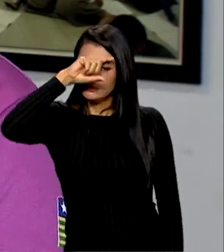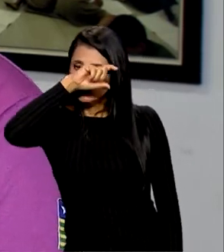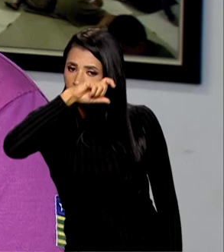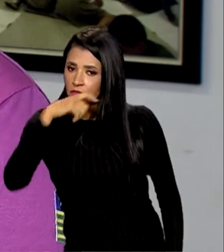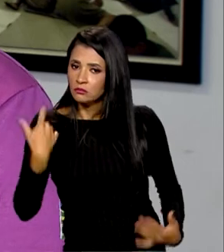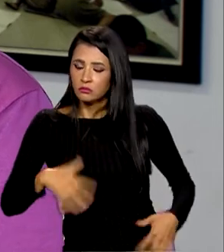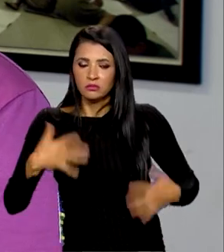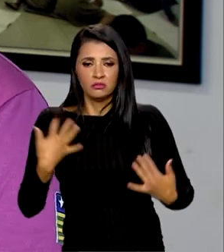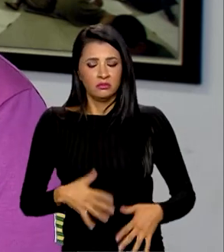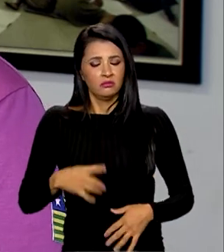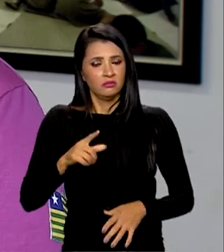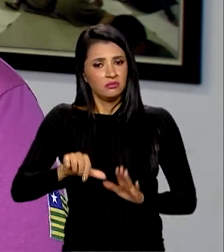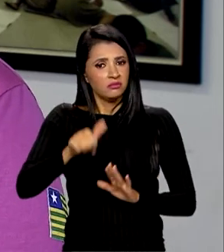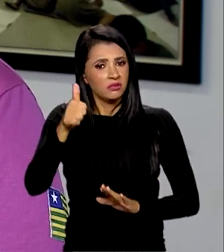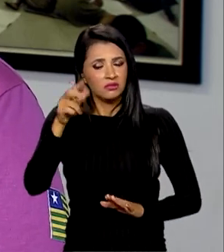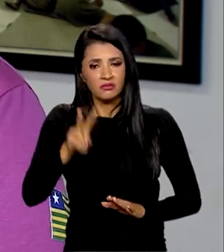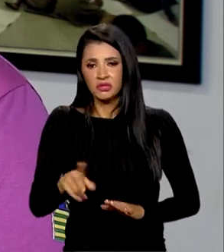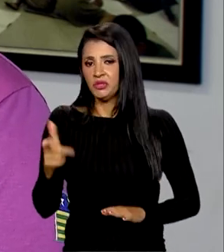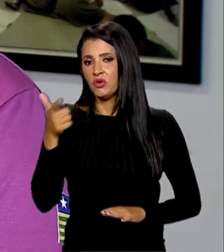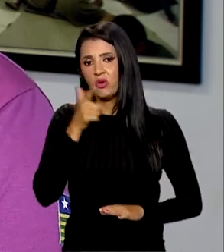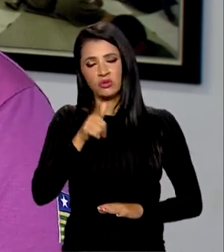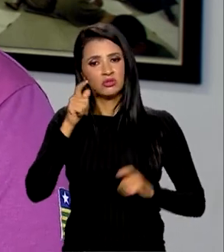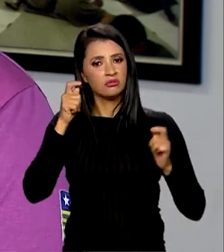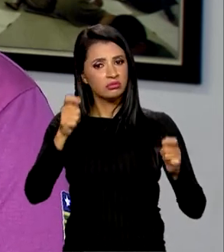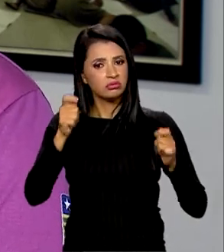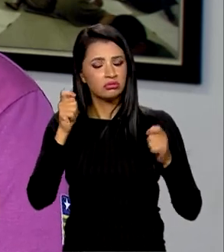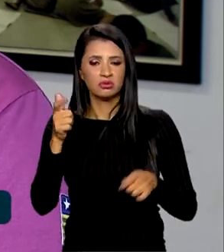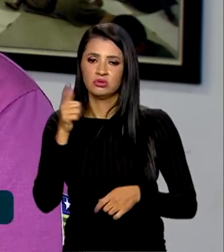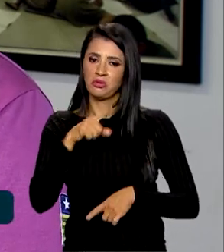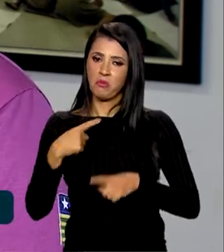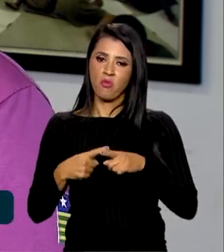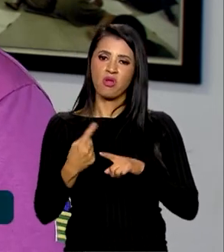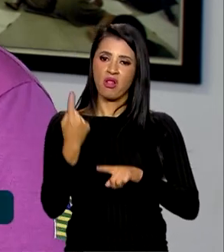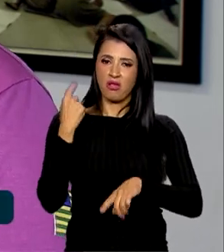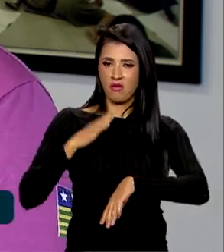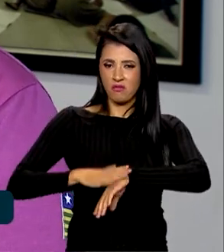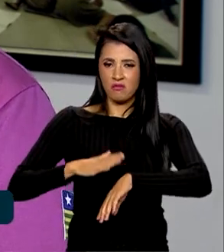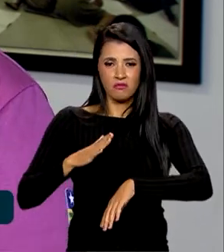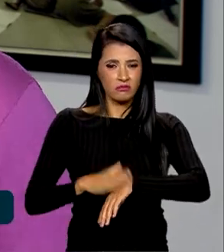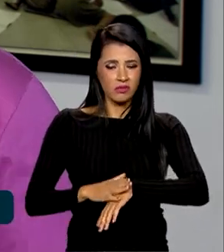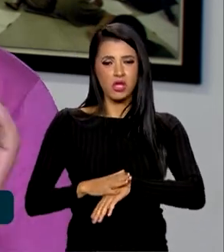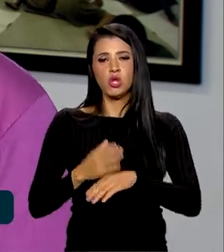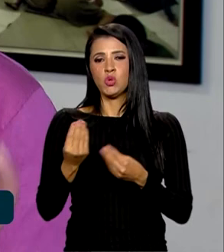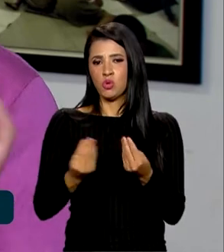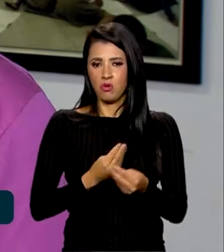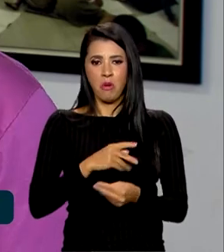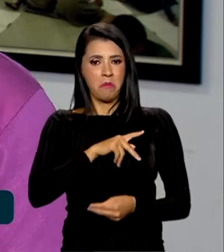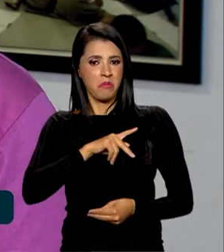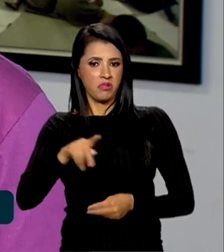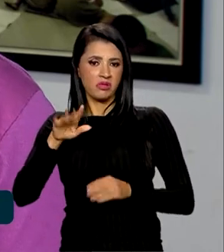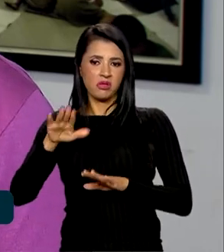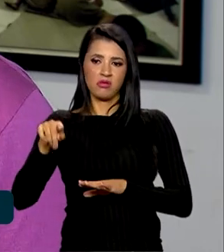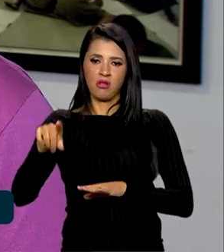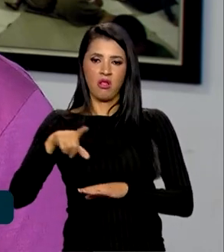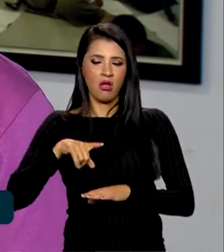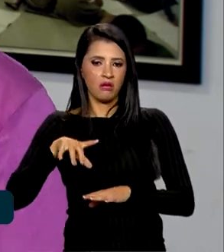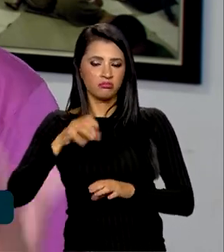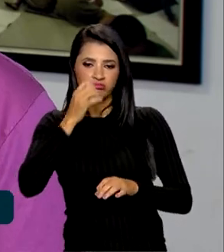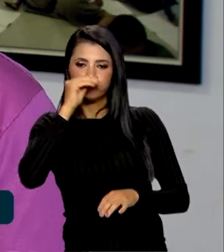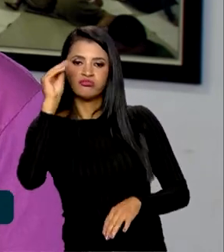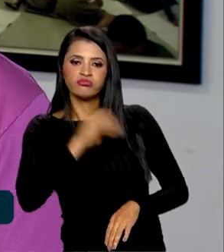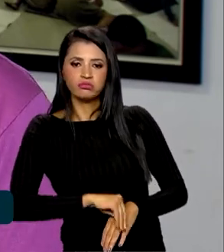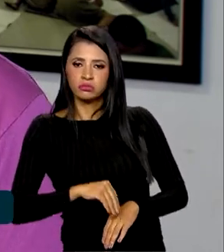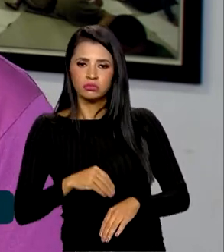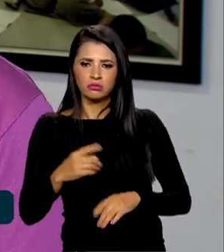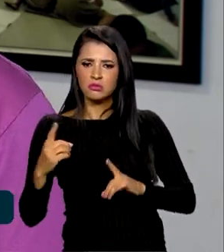pela primeira vez, não conseguimos entregar uma pauta de reivindicação, porque naquele momento o presidente que aí estava não nos escutava, não